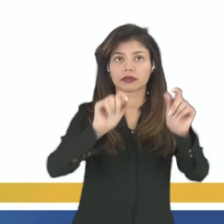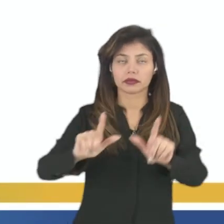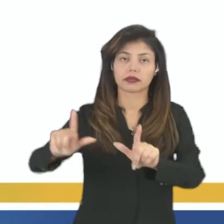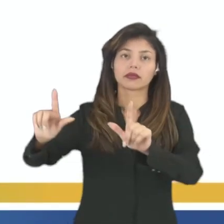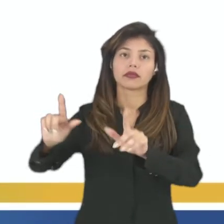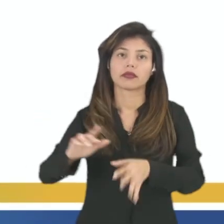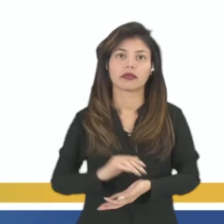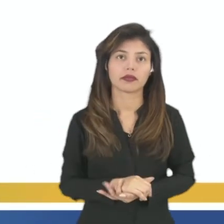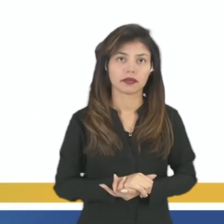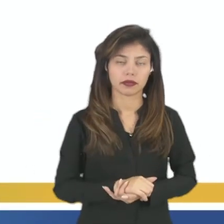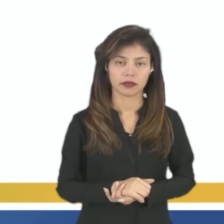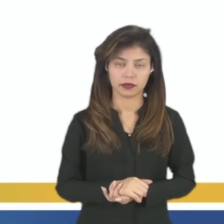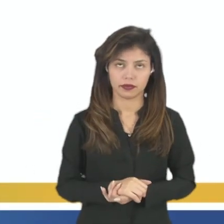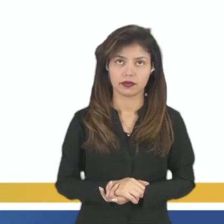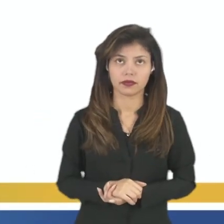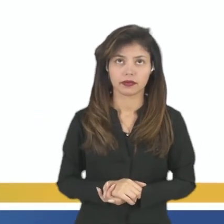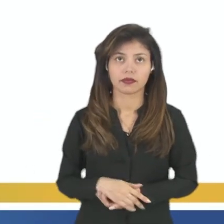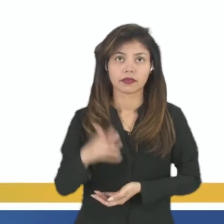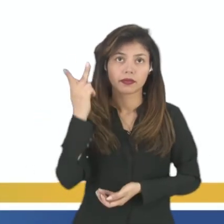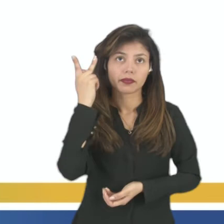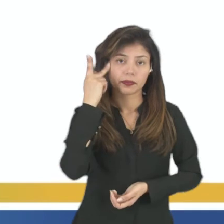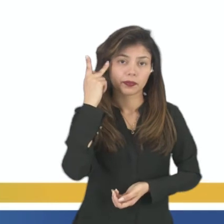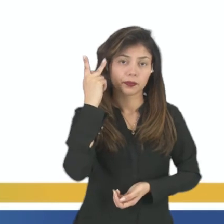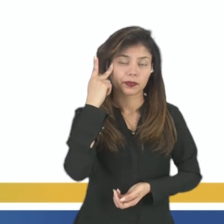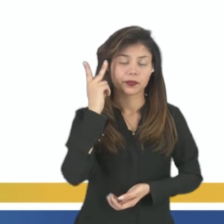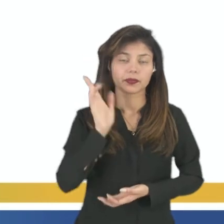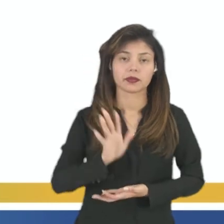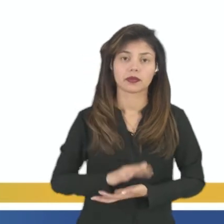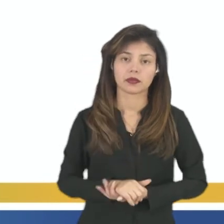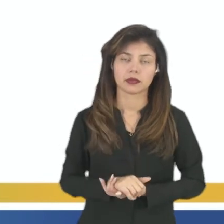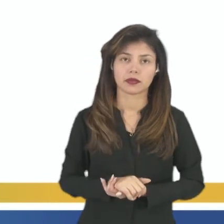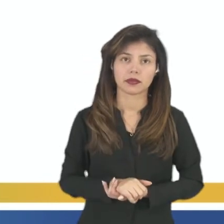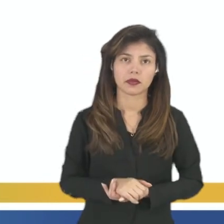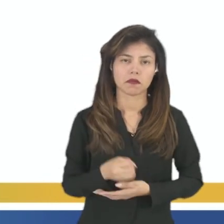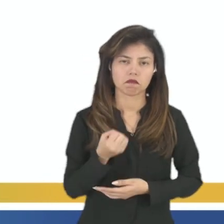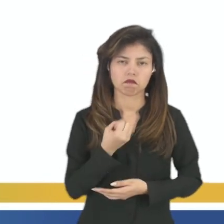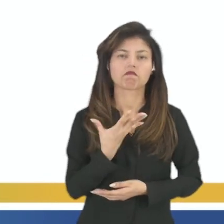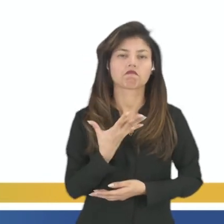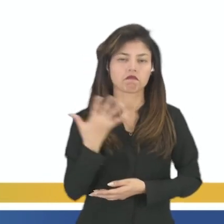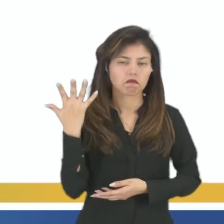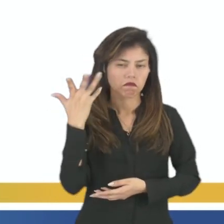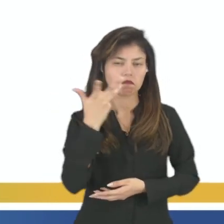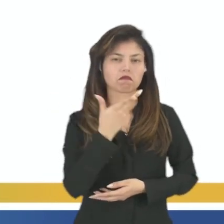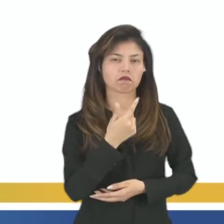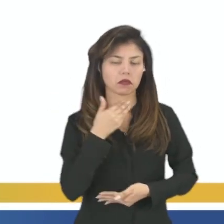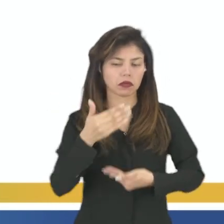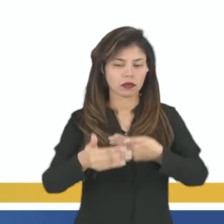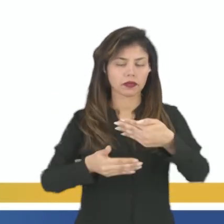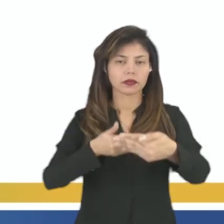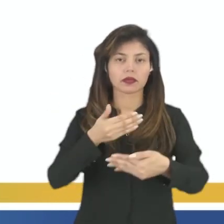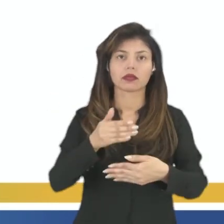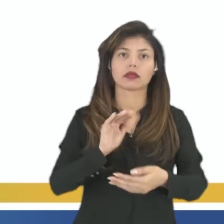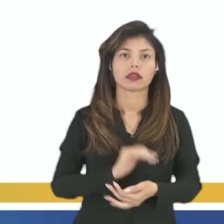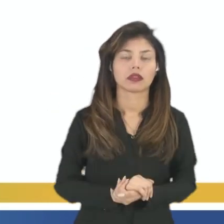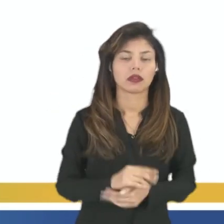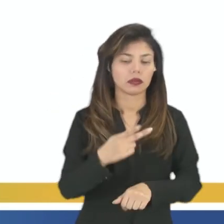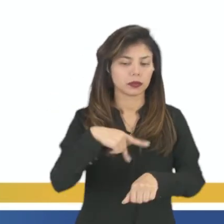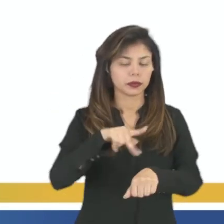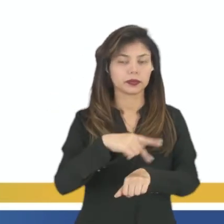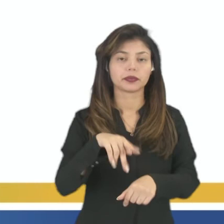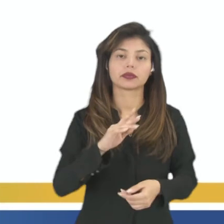né? Então é uma cidade realmente espetacular, uma cidade bem desenvolvida. O nosso país,